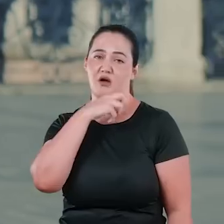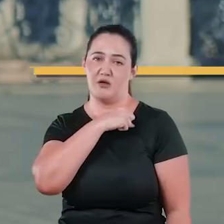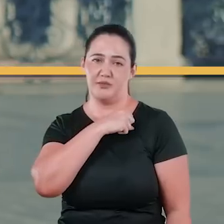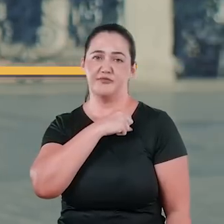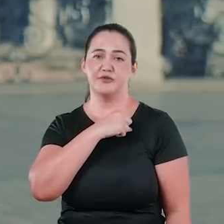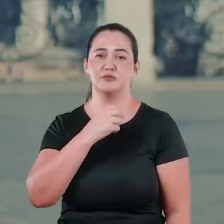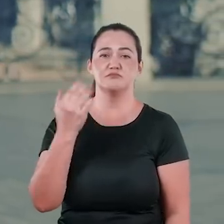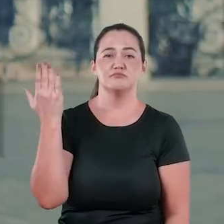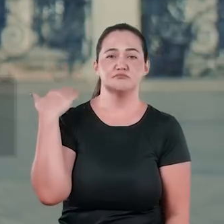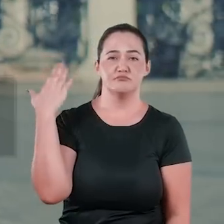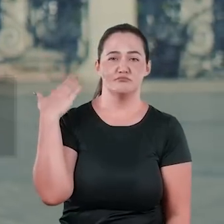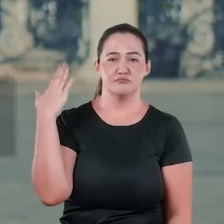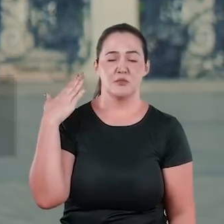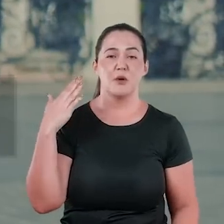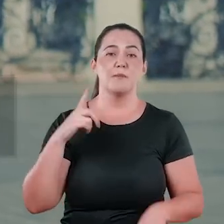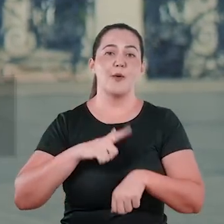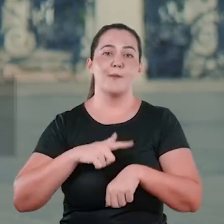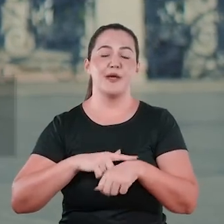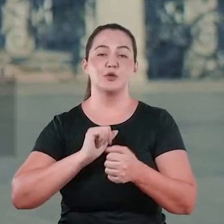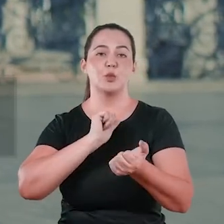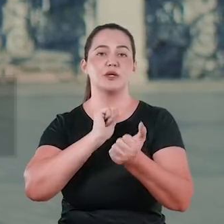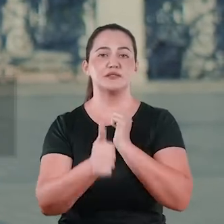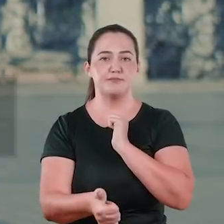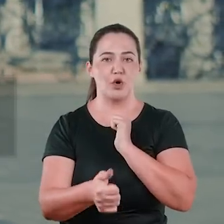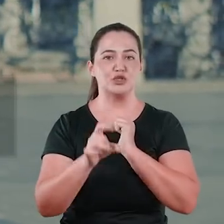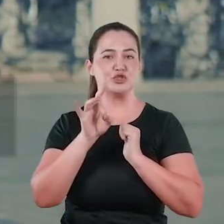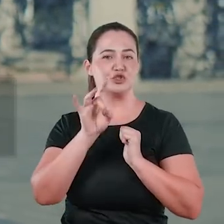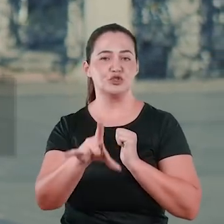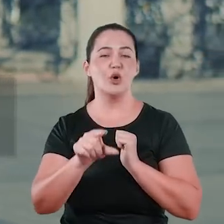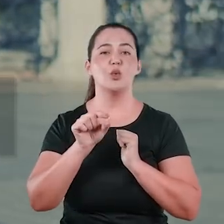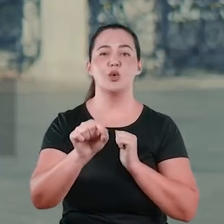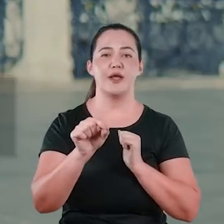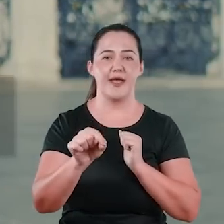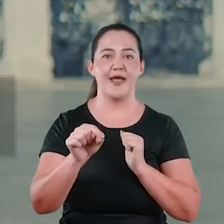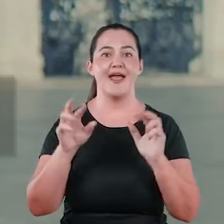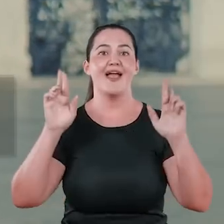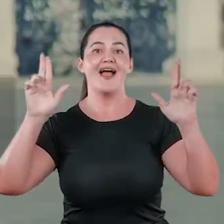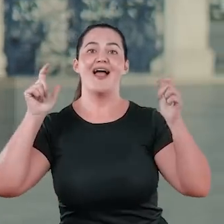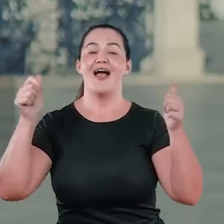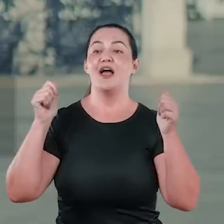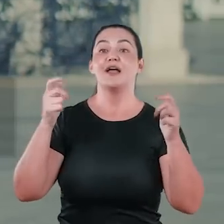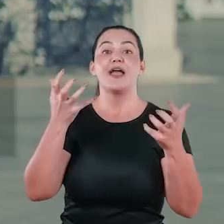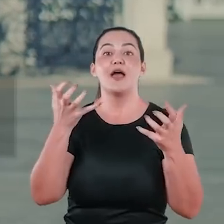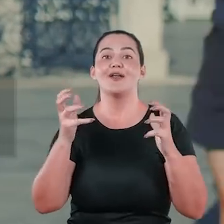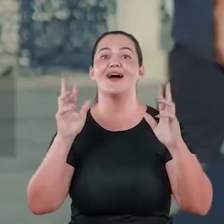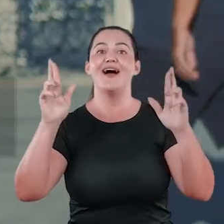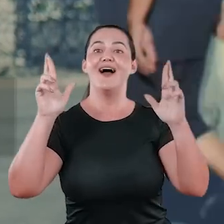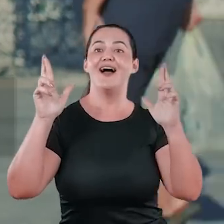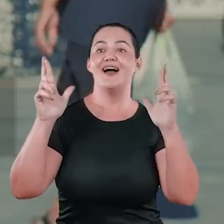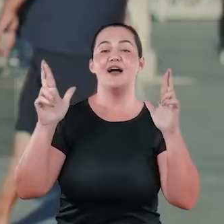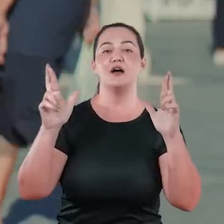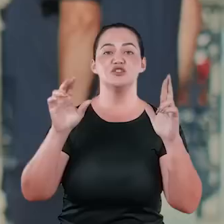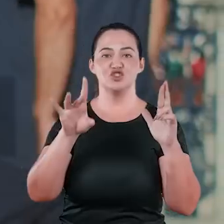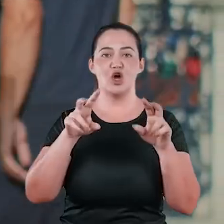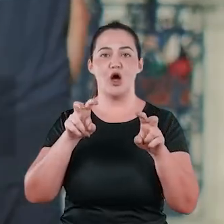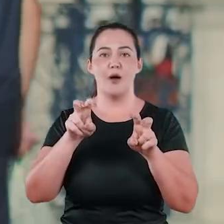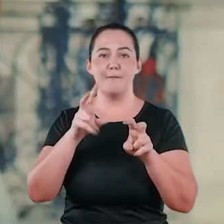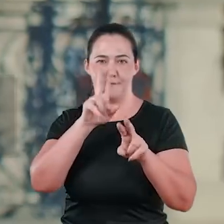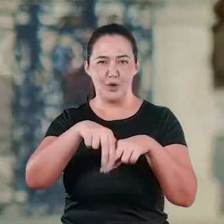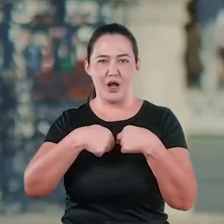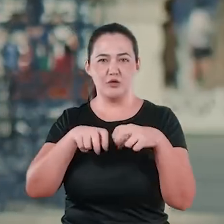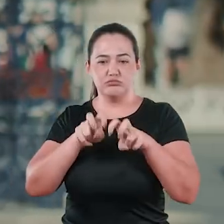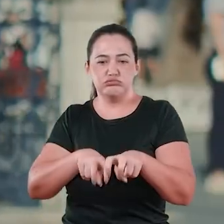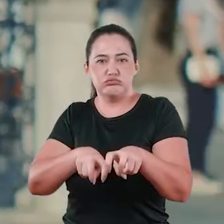aquele momento de esportes não se limitava apenas a torcer por um ou outro corredor aqui no hipódromo.